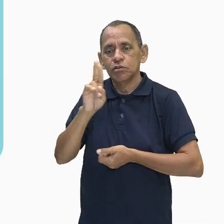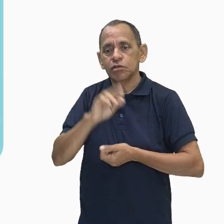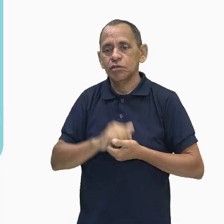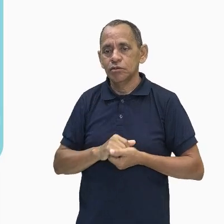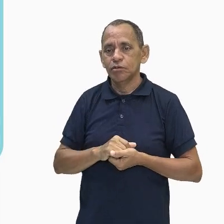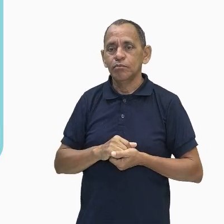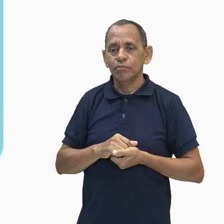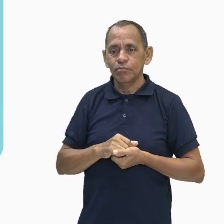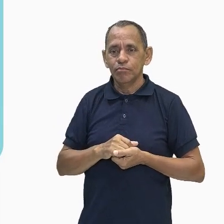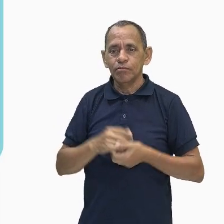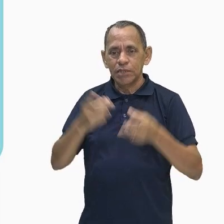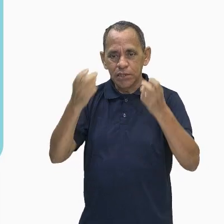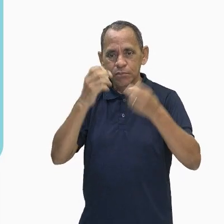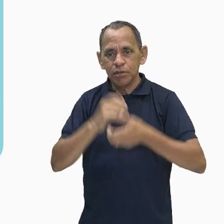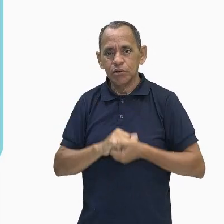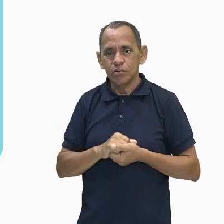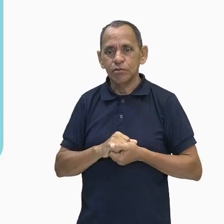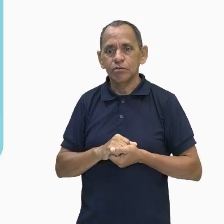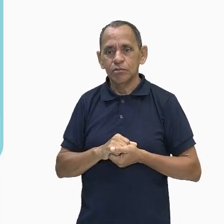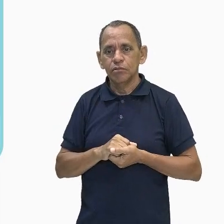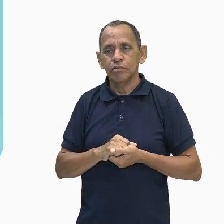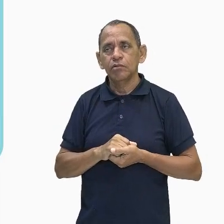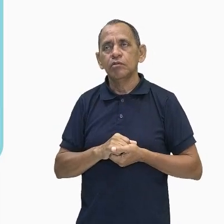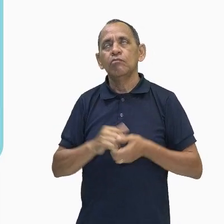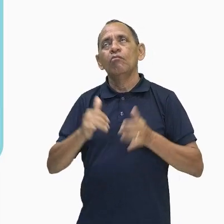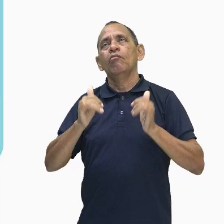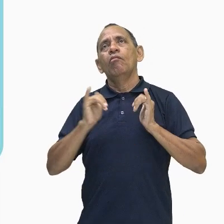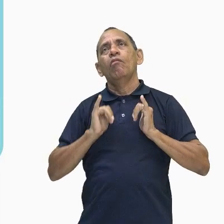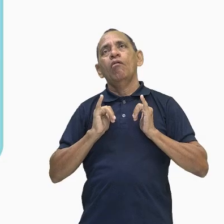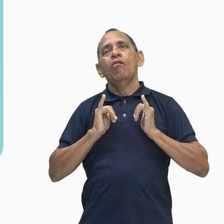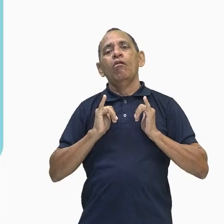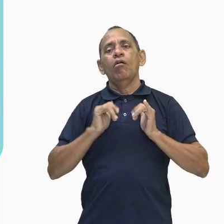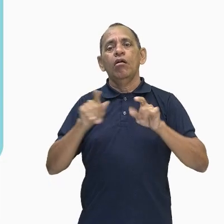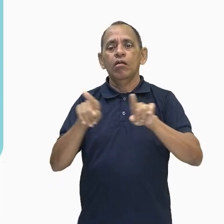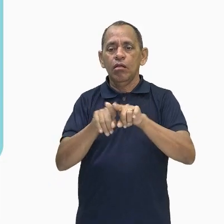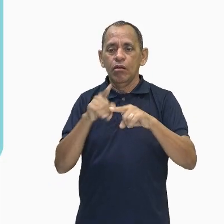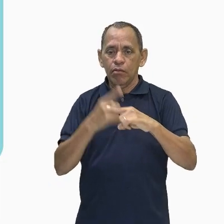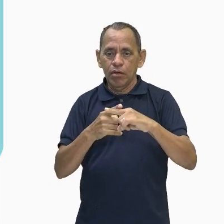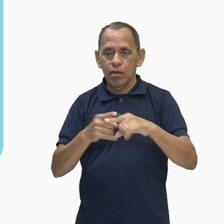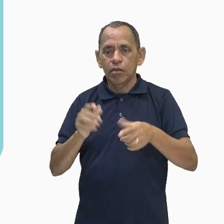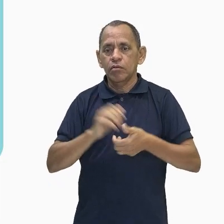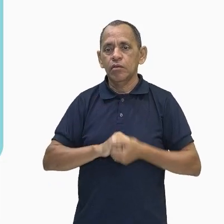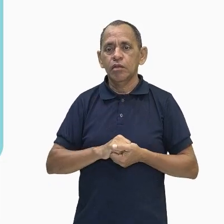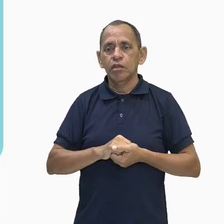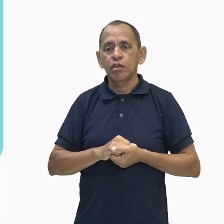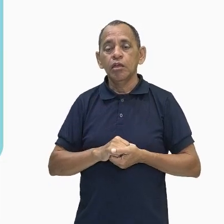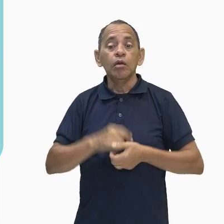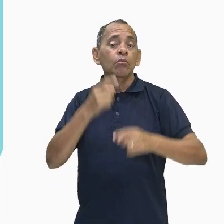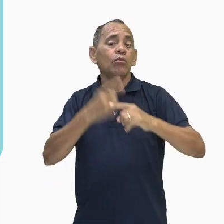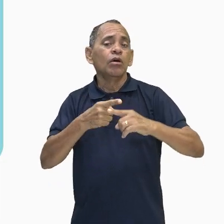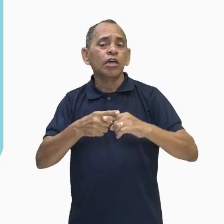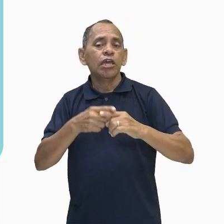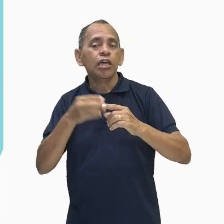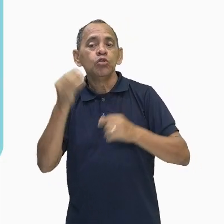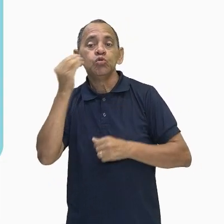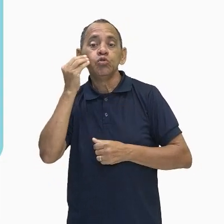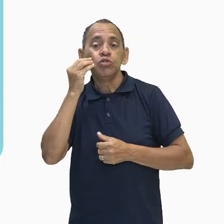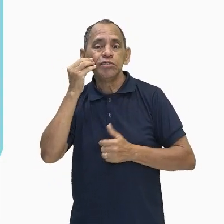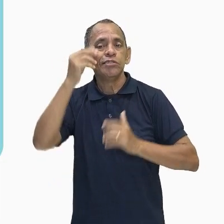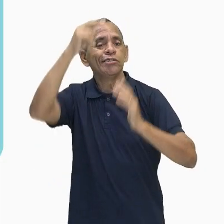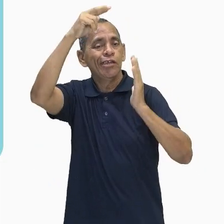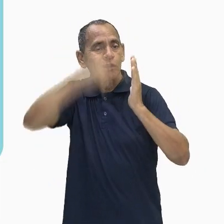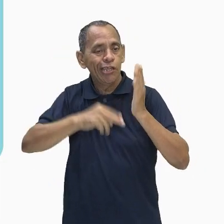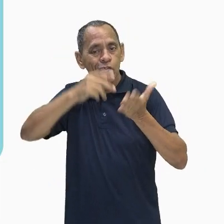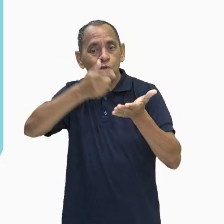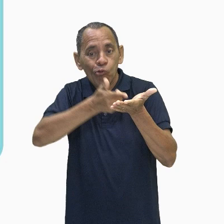aí, de repente, a mãe se aproxima e diz: por que não tenta ler esse livro? Pode te surpreender.